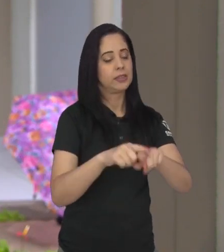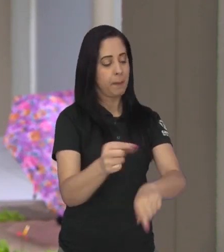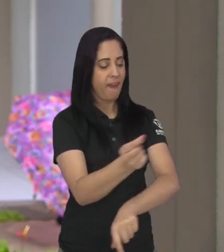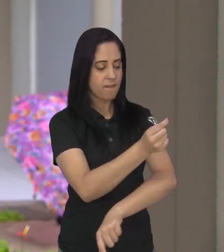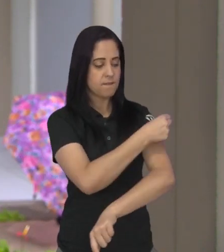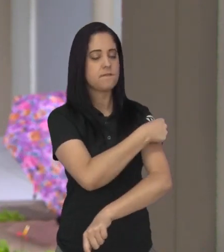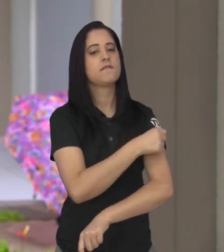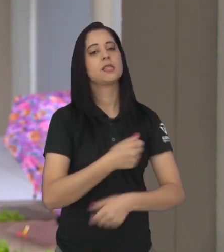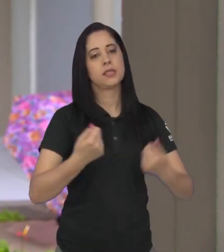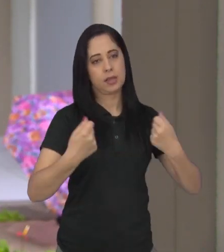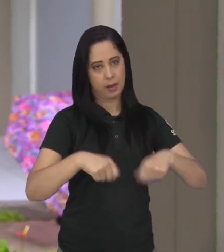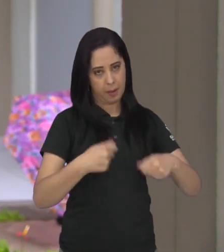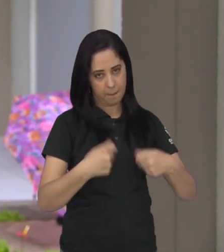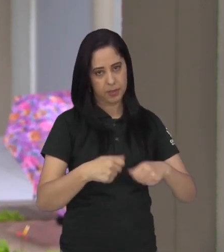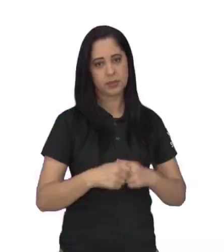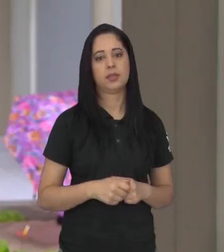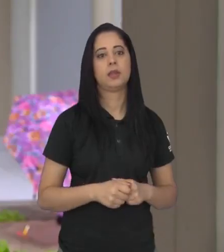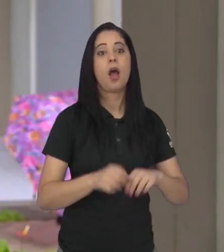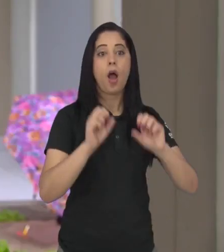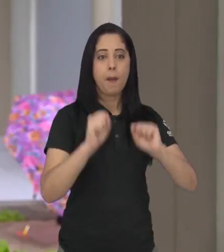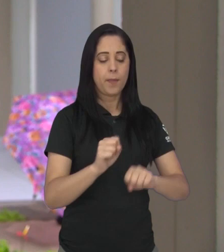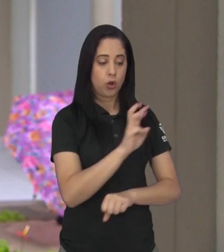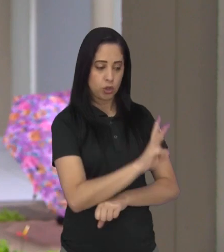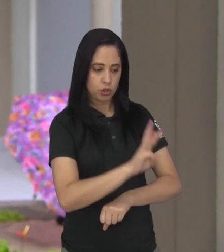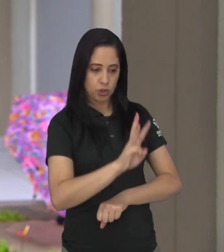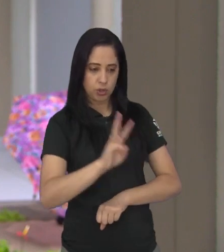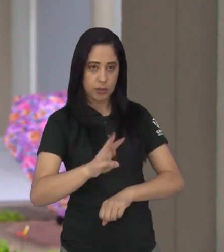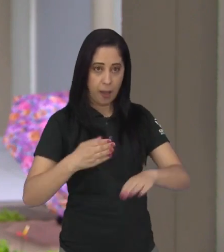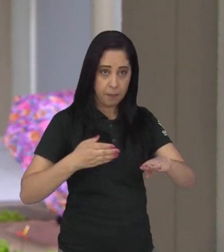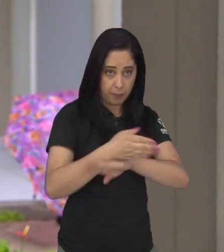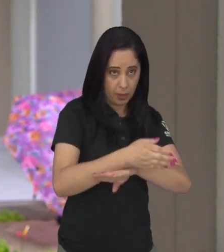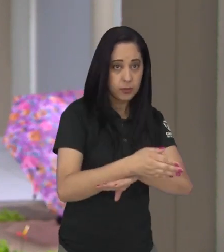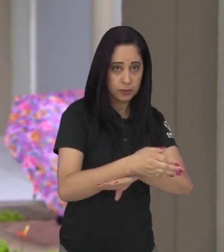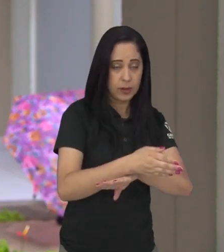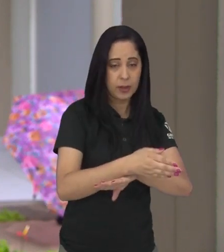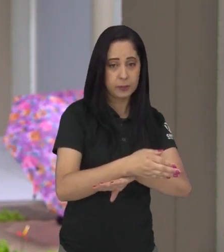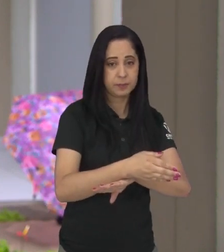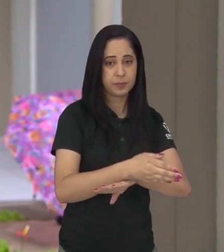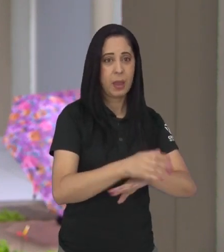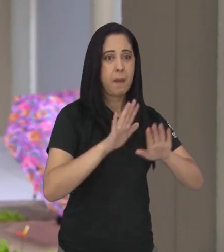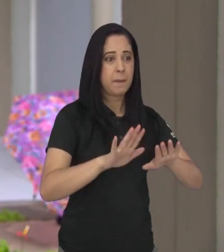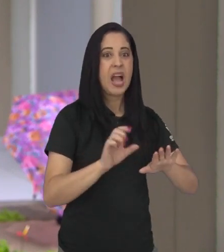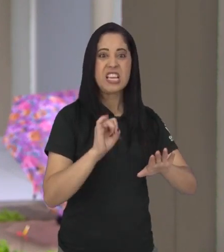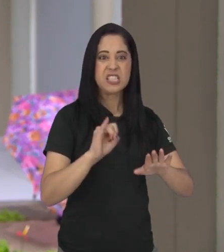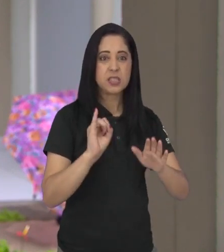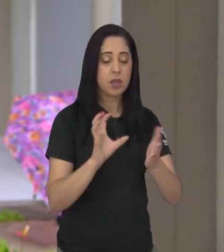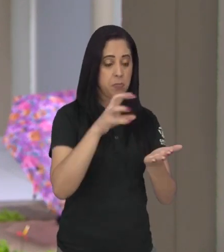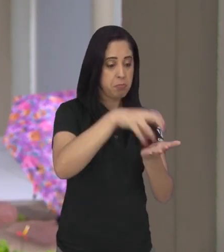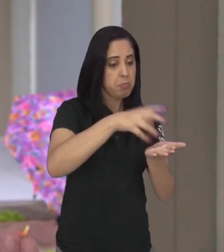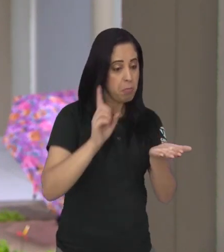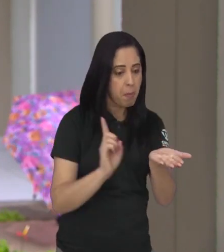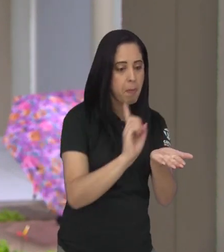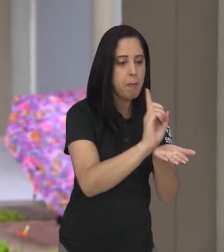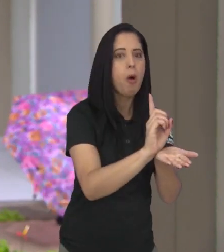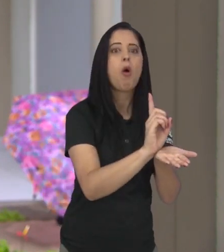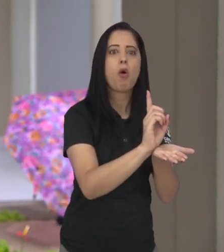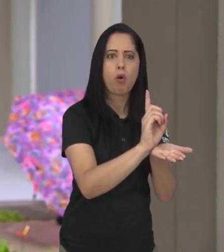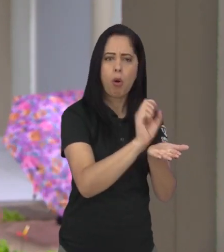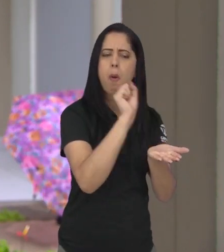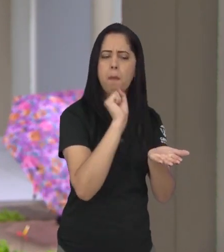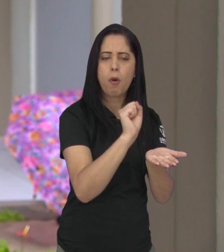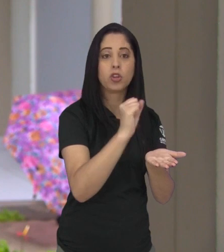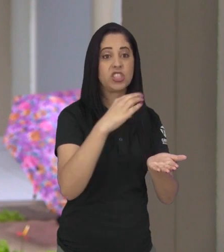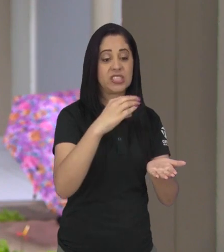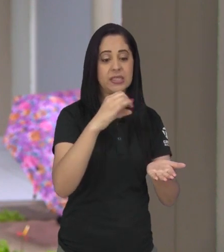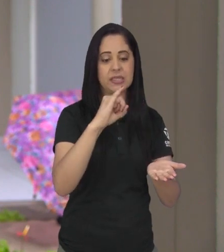liberado pelo Estado de São Paulo. Hoje, você pode consultar o site, né, da Prefeitura, mas em qualquer unidade básica de saúde,